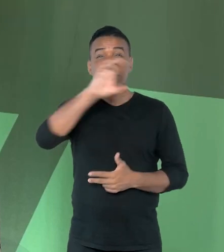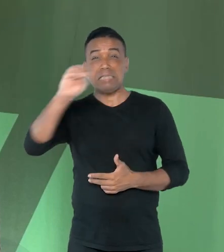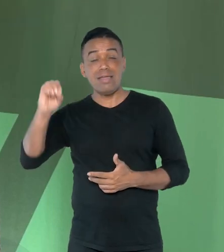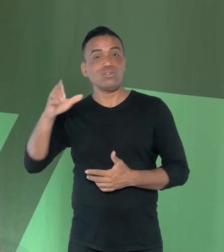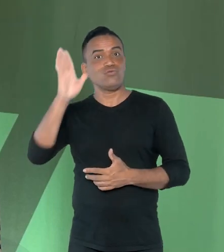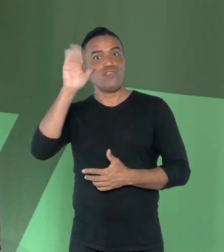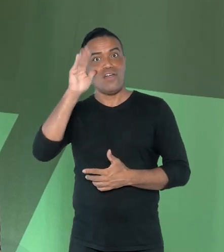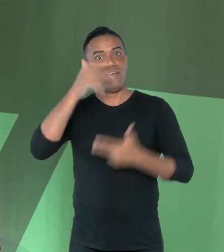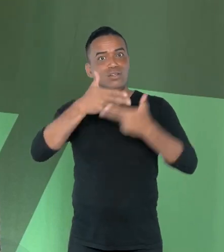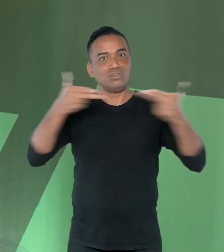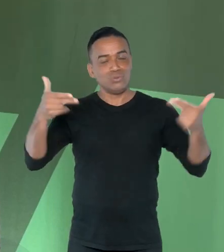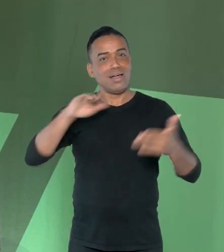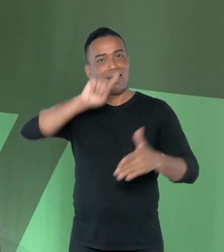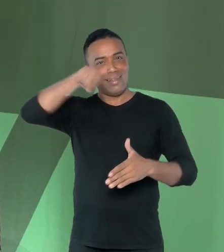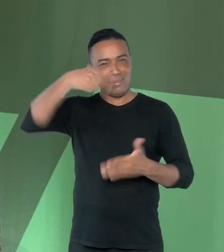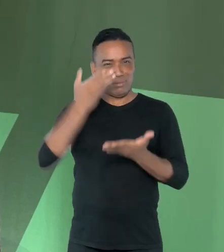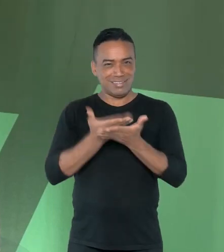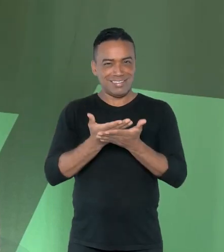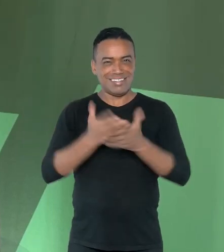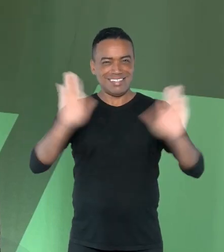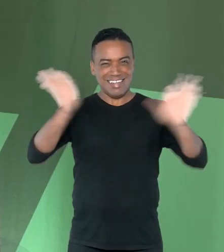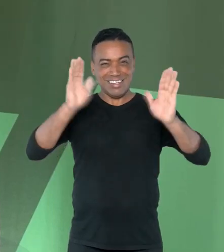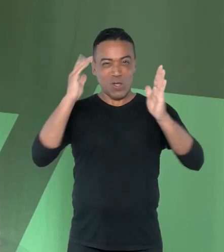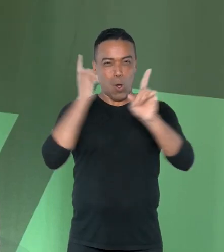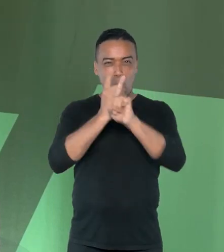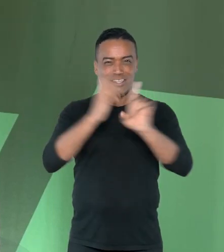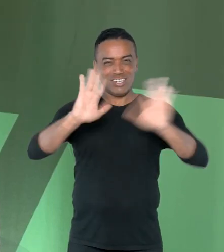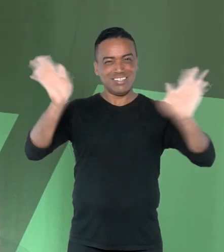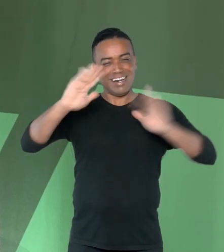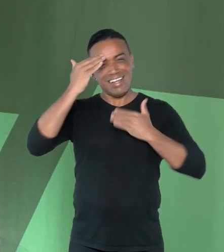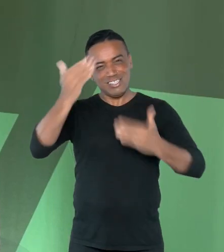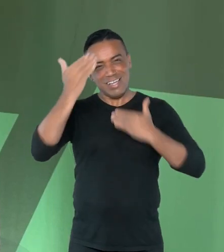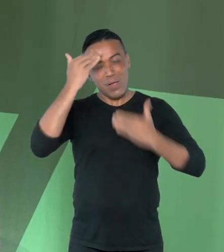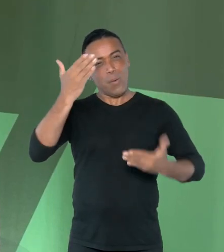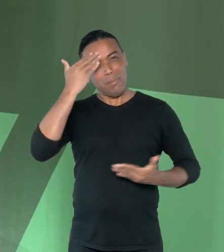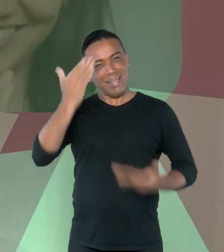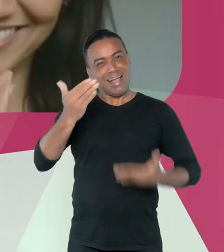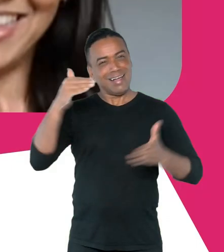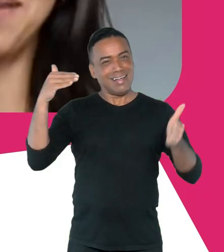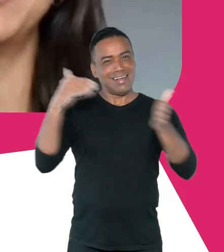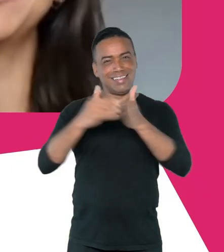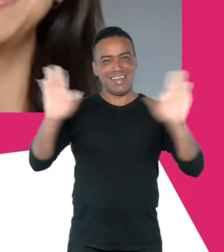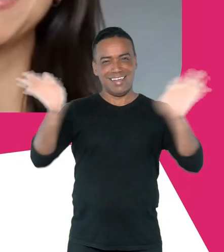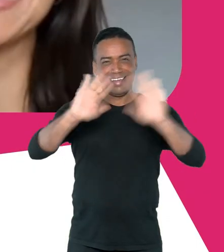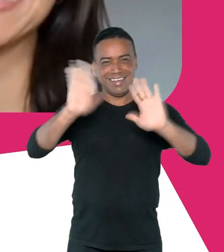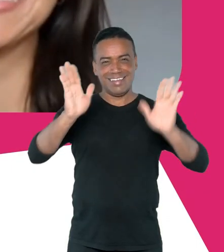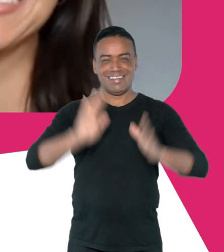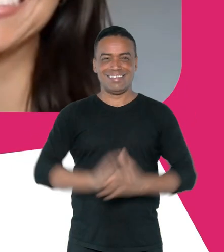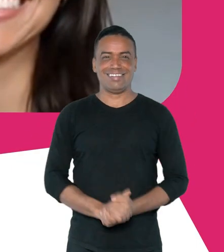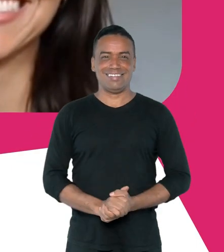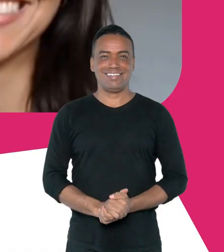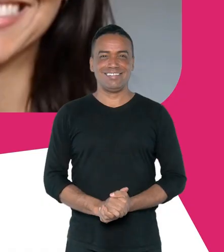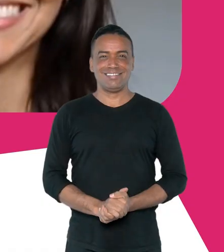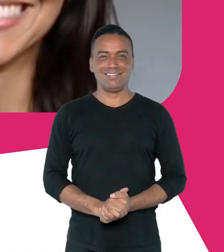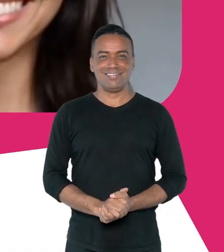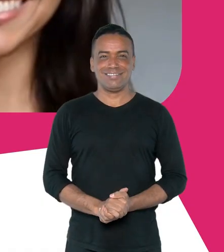500 que a gente tem por aqui. Até a próxima. Gratidão, Josane. Obrigada. Até a próxima.